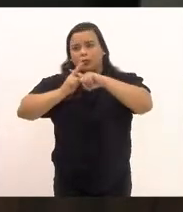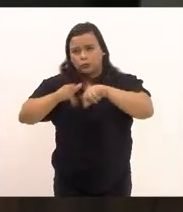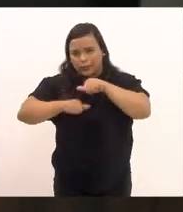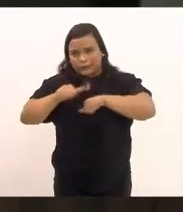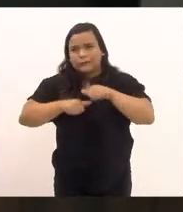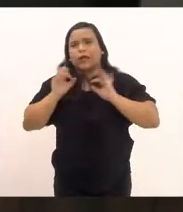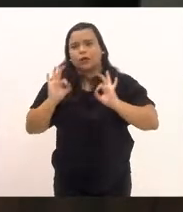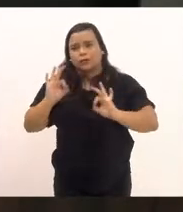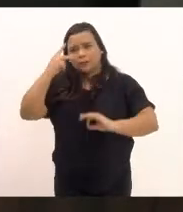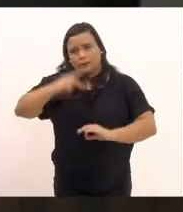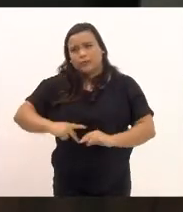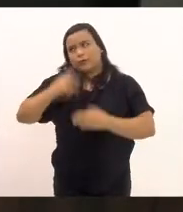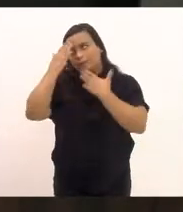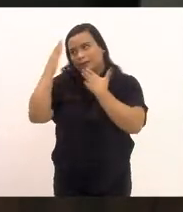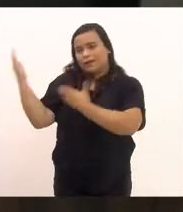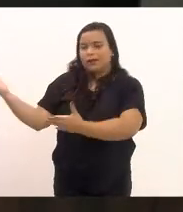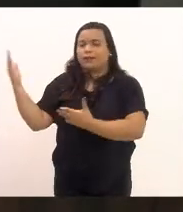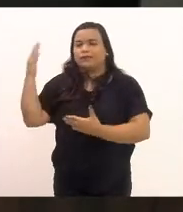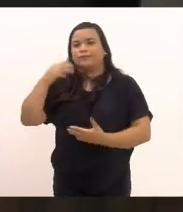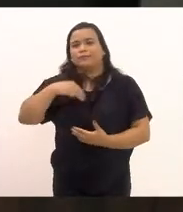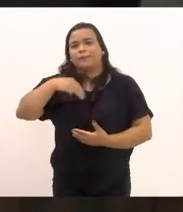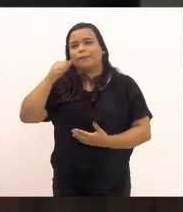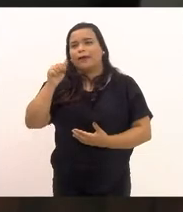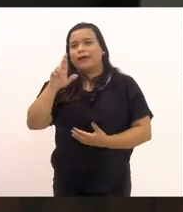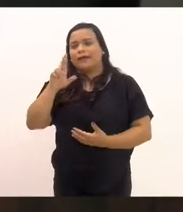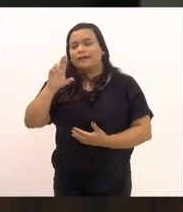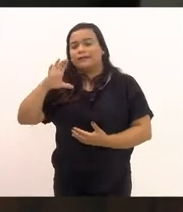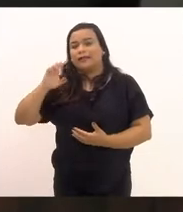presidente. Obrigado, Marcelo.